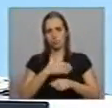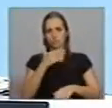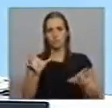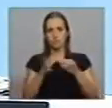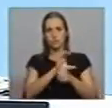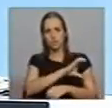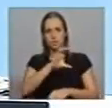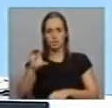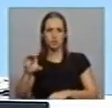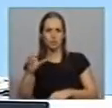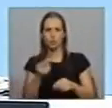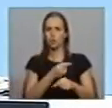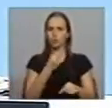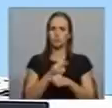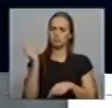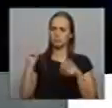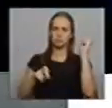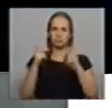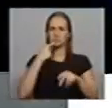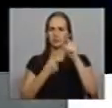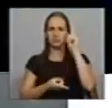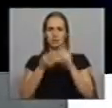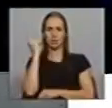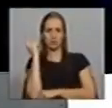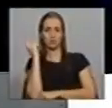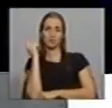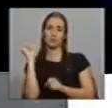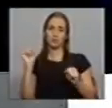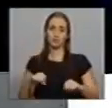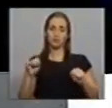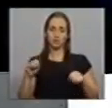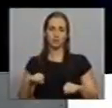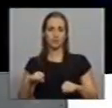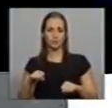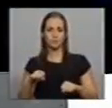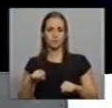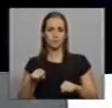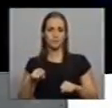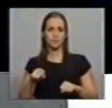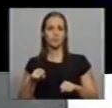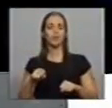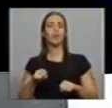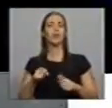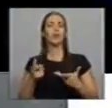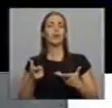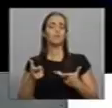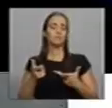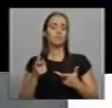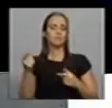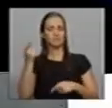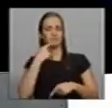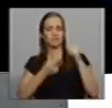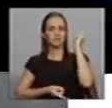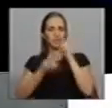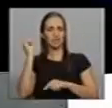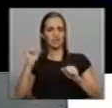com fenómenos inesperados. Quasares cabeludos. É uma metáfora interessante para explicar esta primeira notícia que